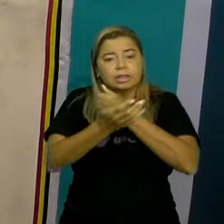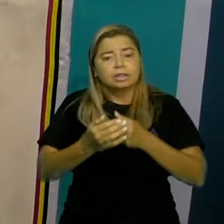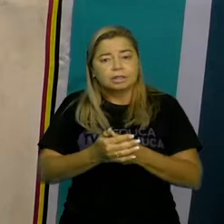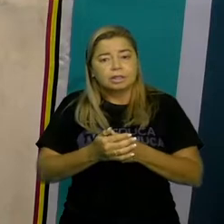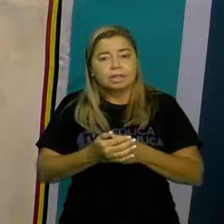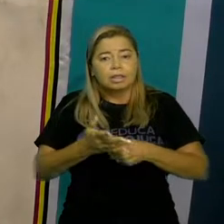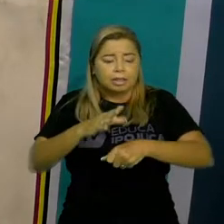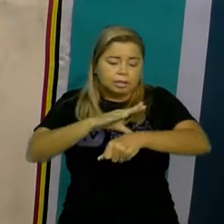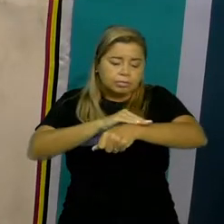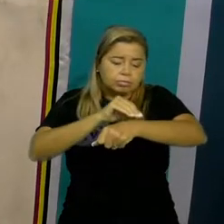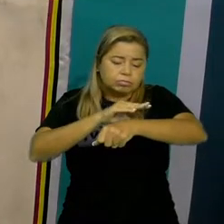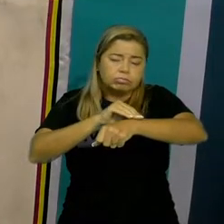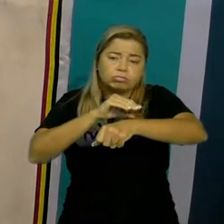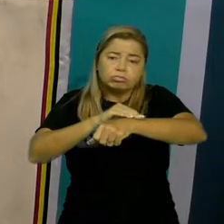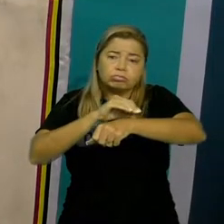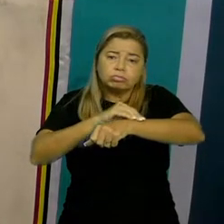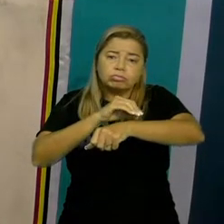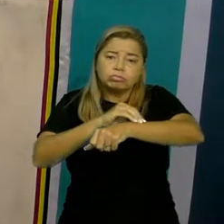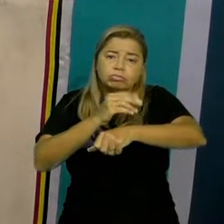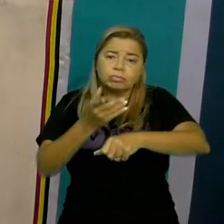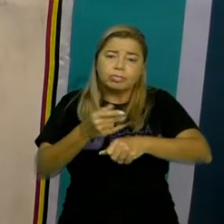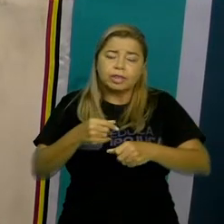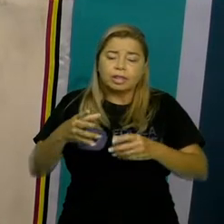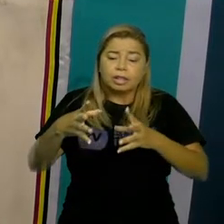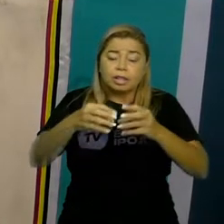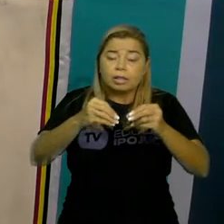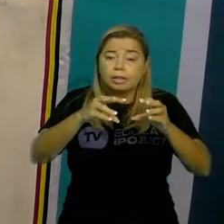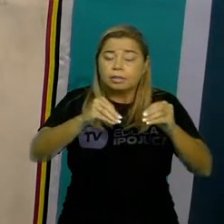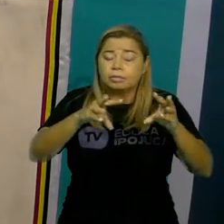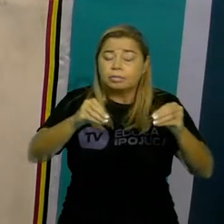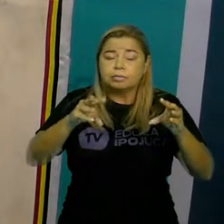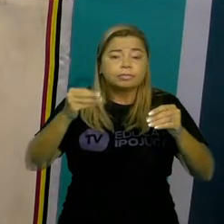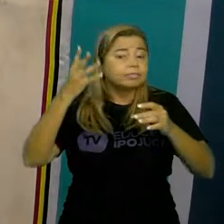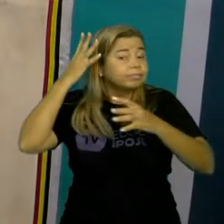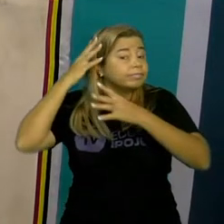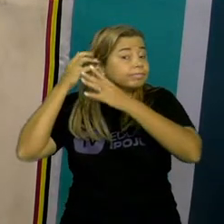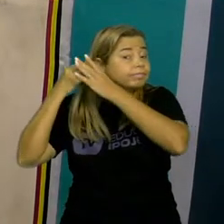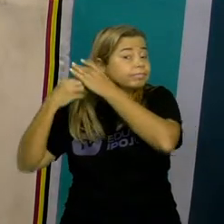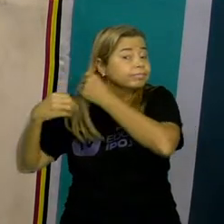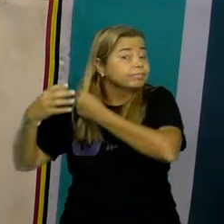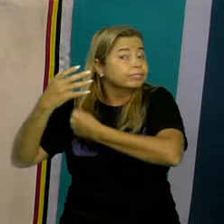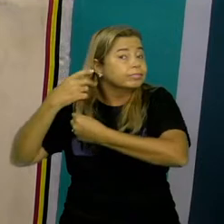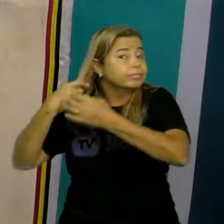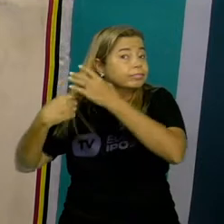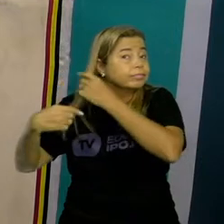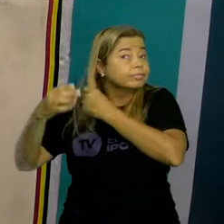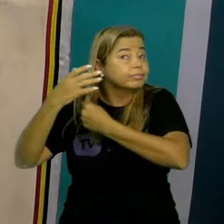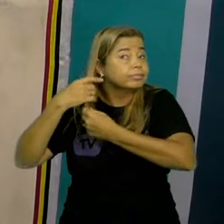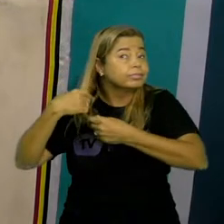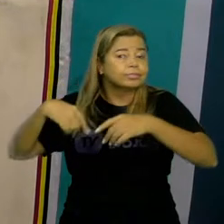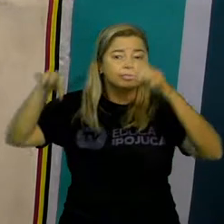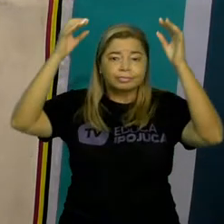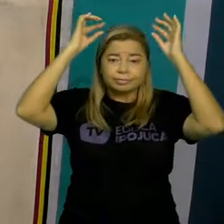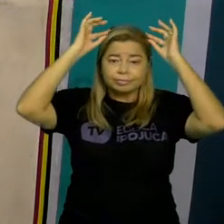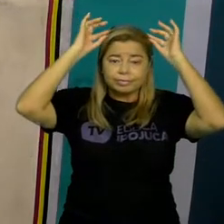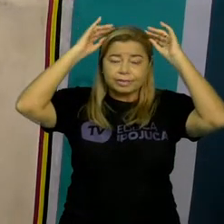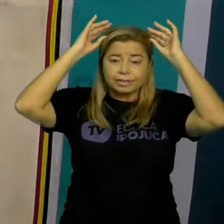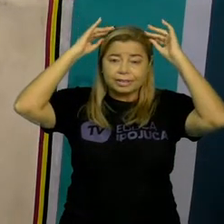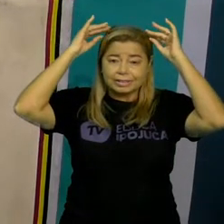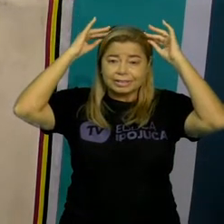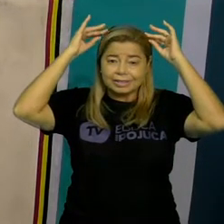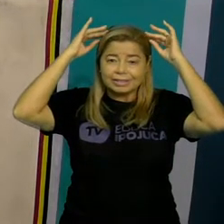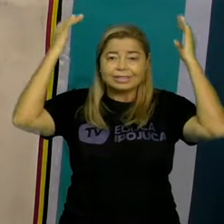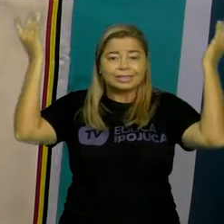a pele, sentir as coisas, sentir o seu cabelinho, sentir a tiarinha de tia Ilma,